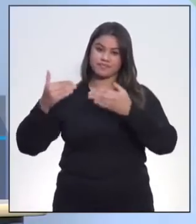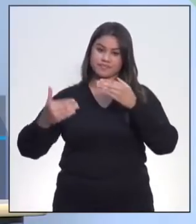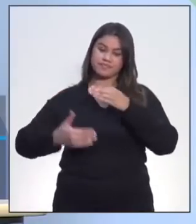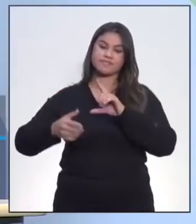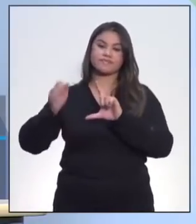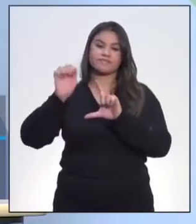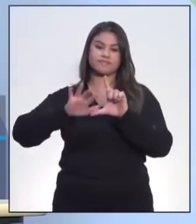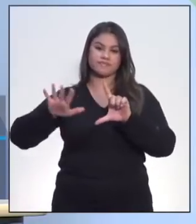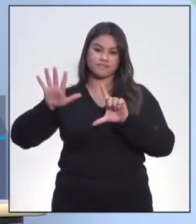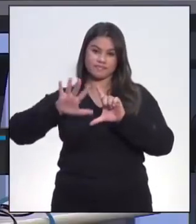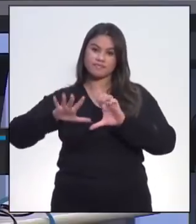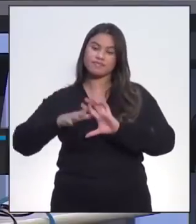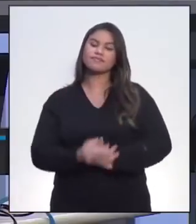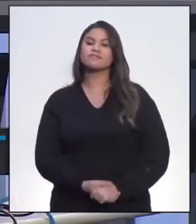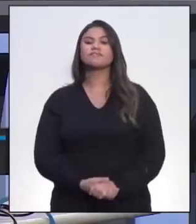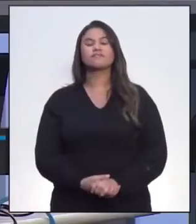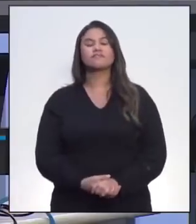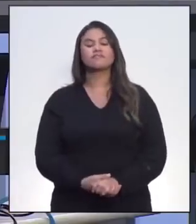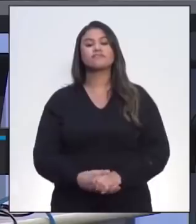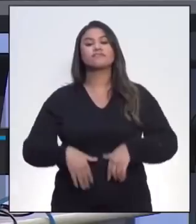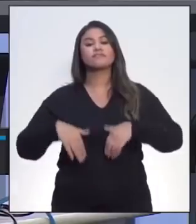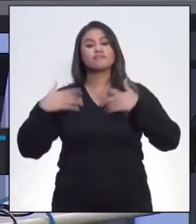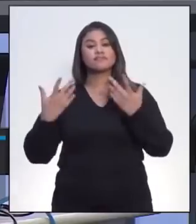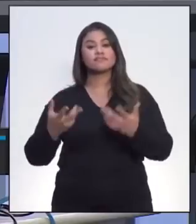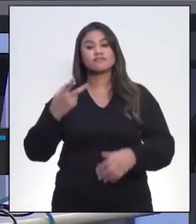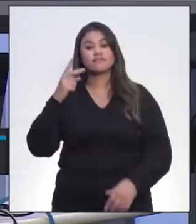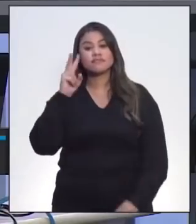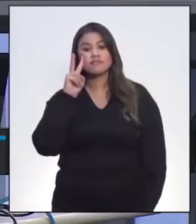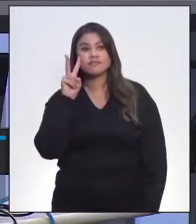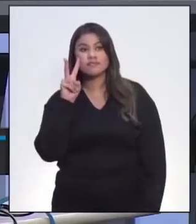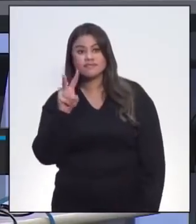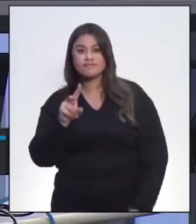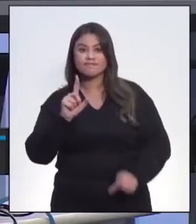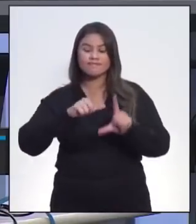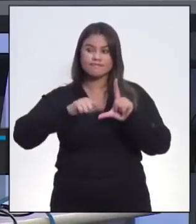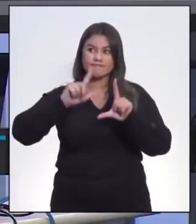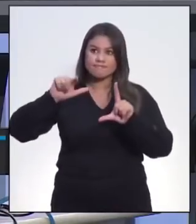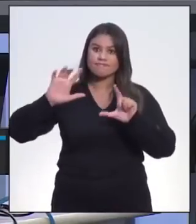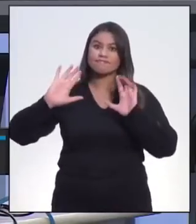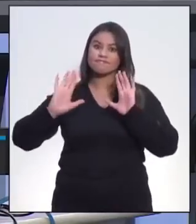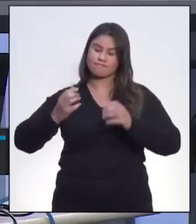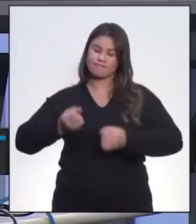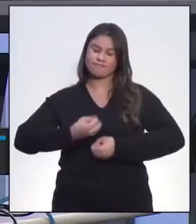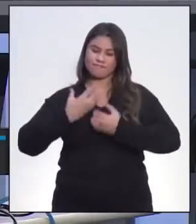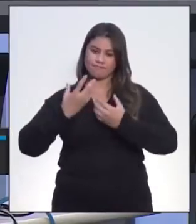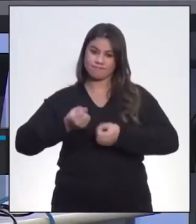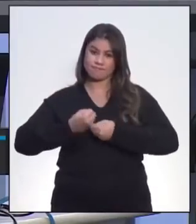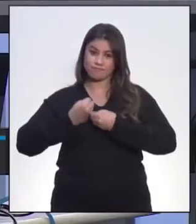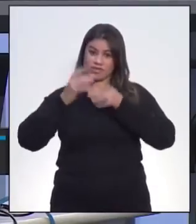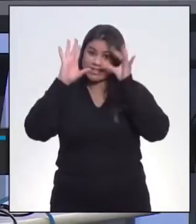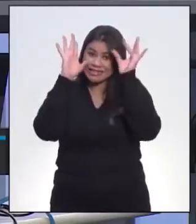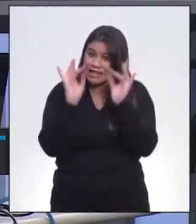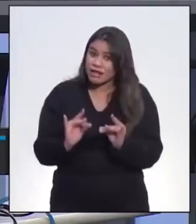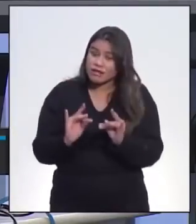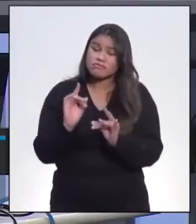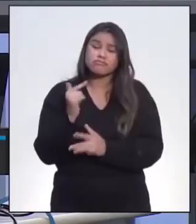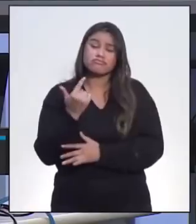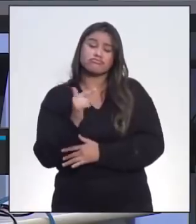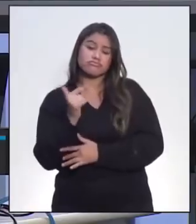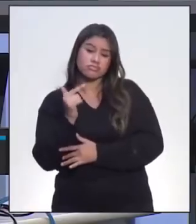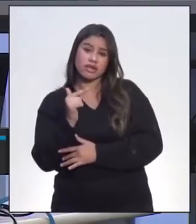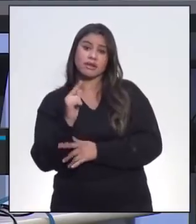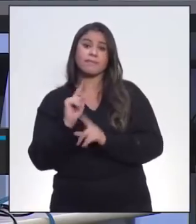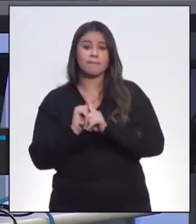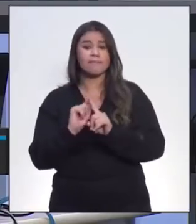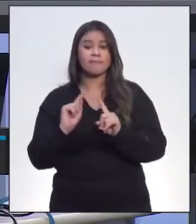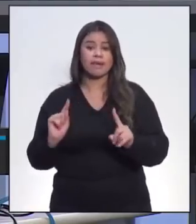no infográfico. É verdade. Visualmente, você já tem algum tipo de informação. Ela não é precisa, ela não é específica, mas